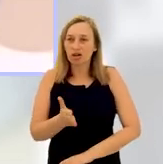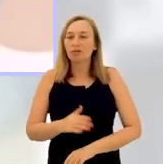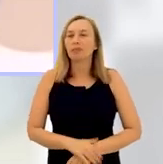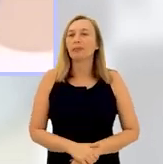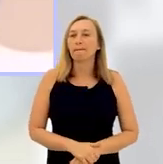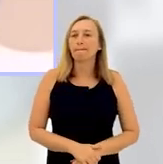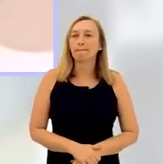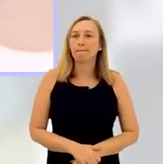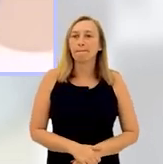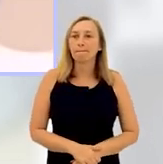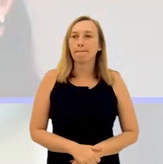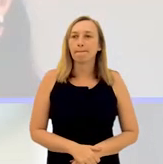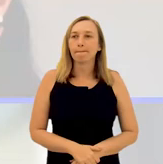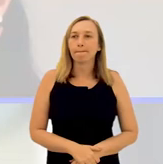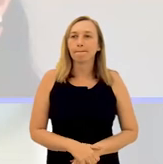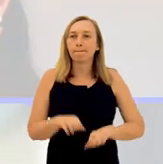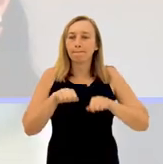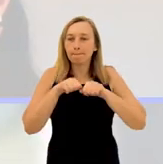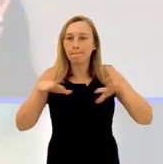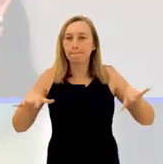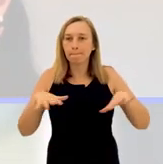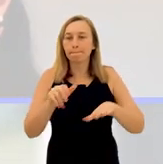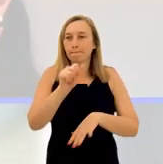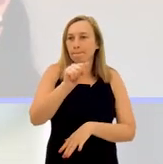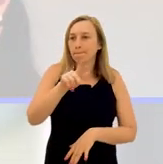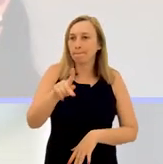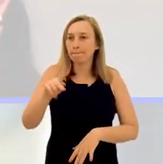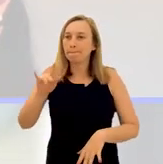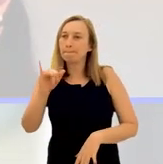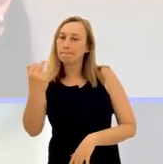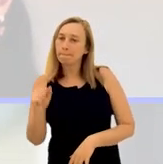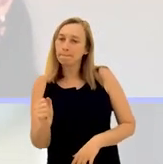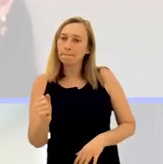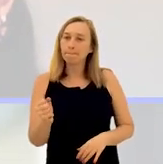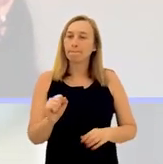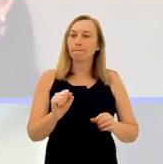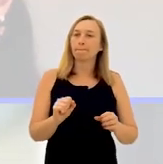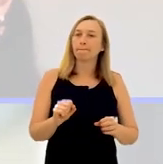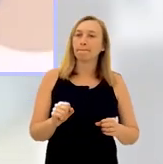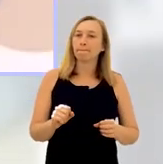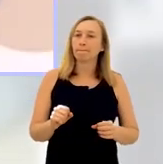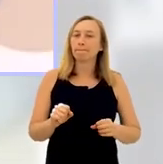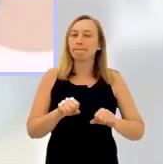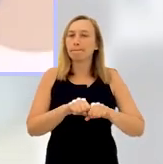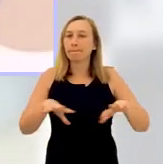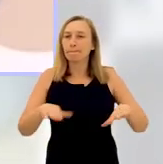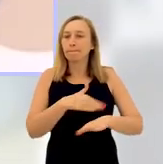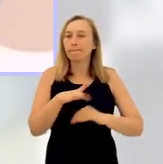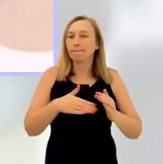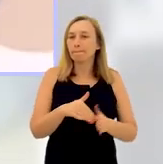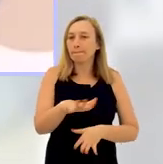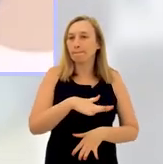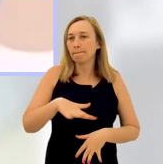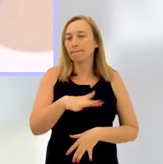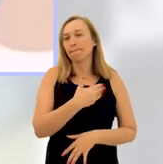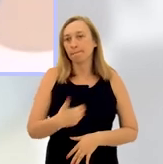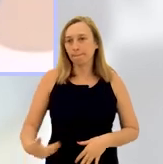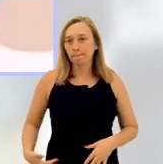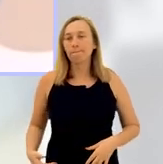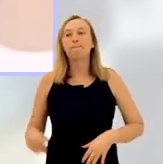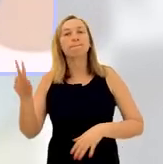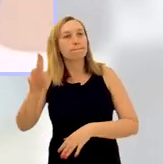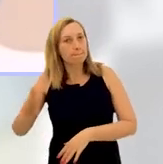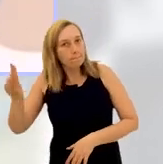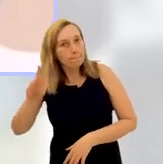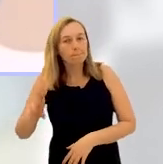foi sancionada, que determina a divulgação do aplicativo, uma campanha de fato mais massiva em todos os serviços públicos da rede de